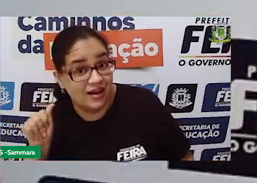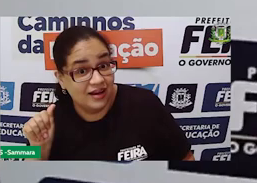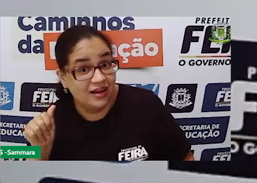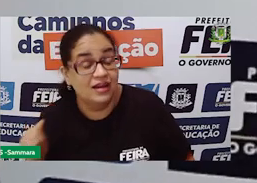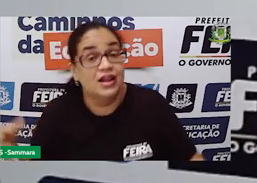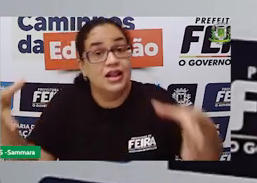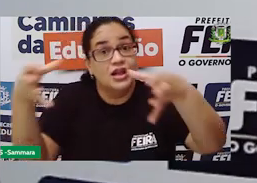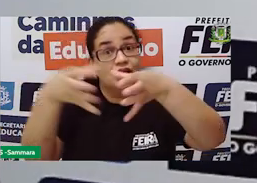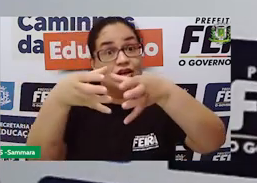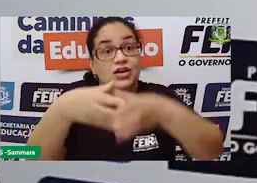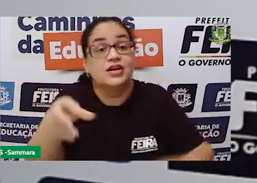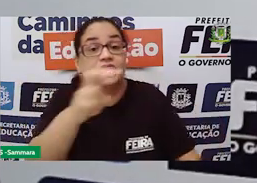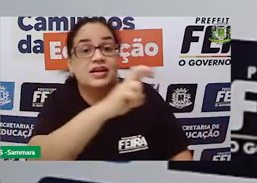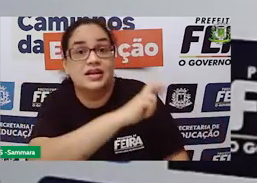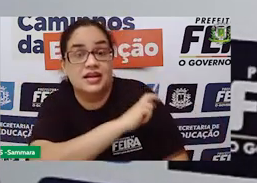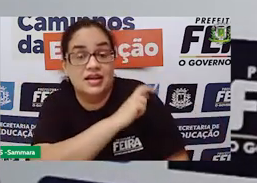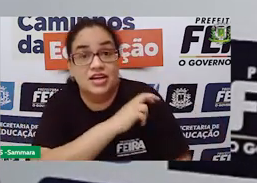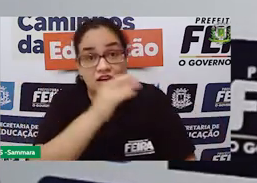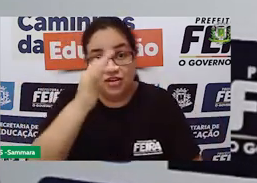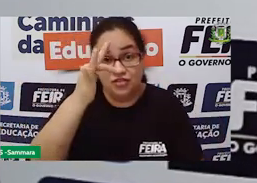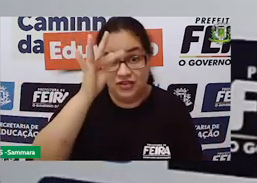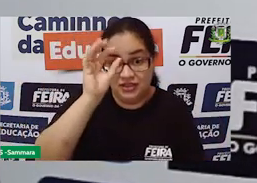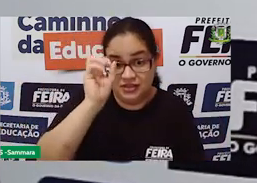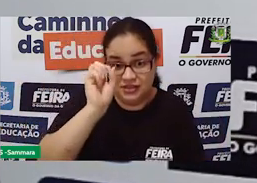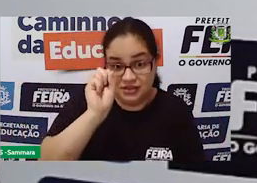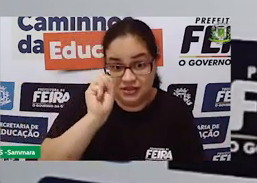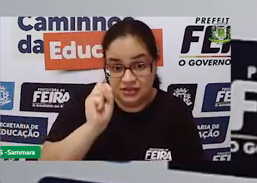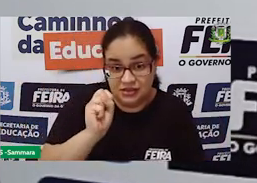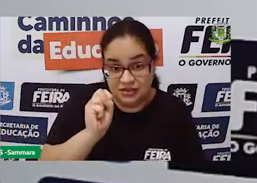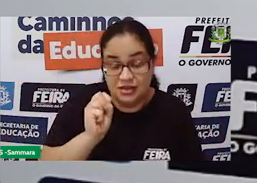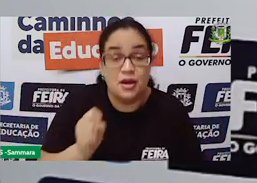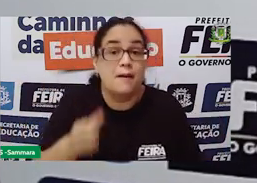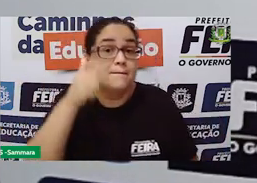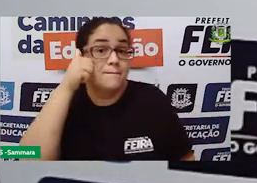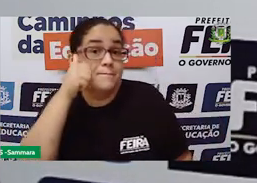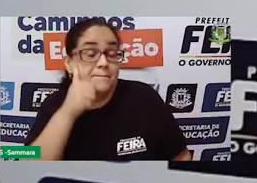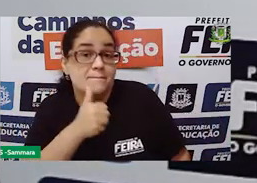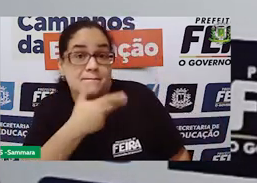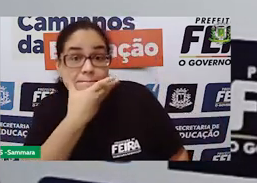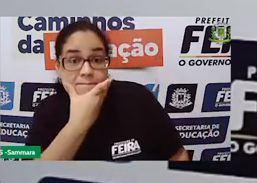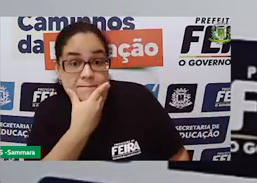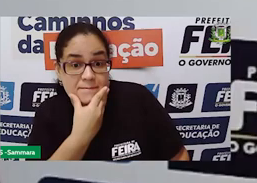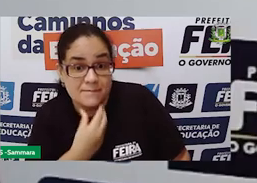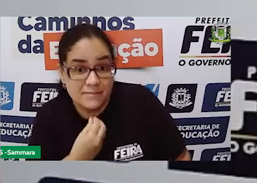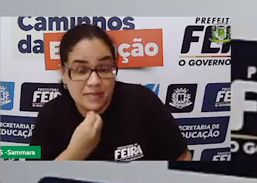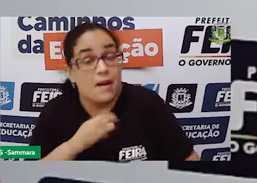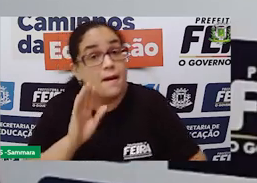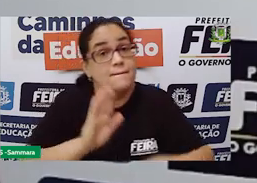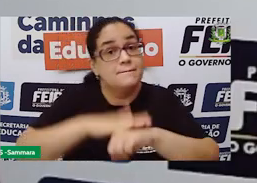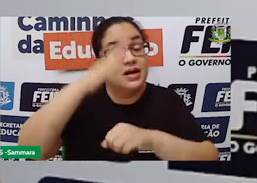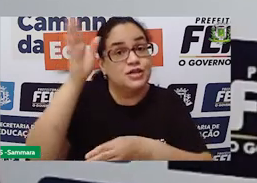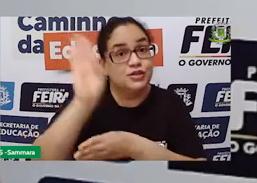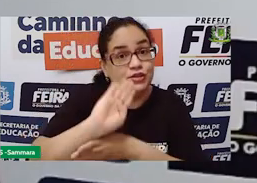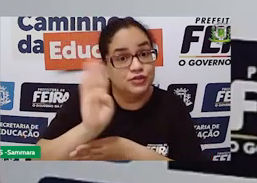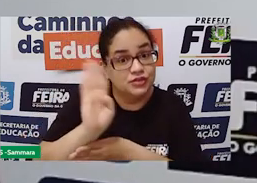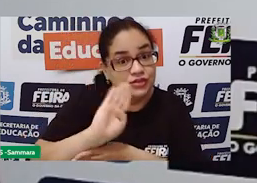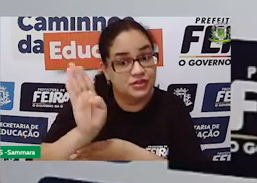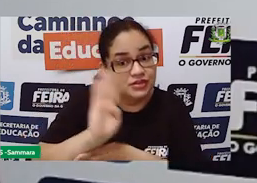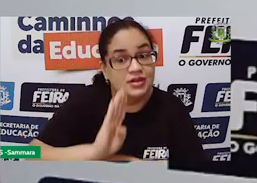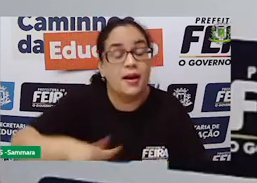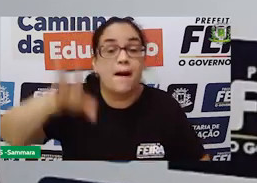Olá, turma do quinto ano de Feira de Santana, meninos e meninas. Vamos lá para mais uma videoaula,